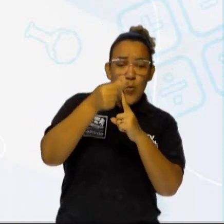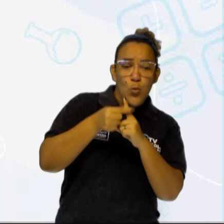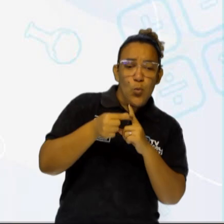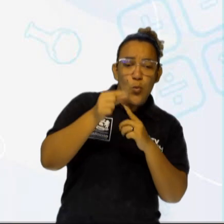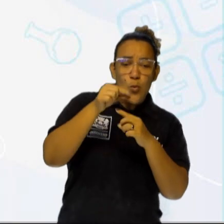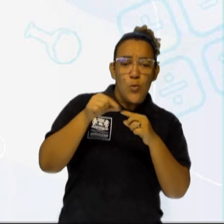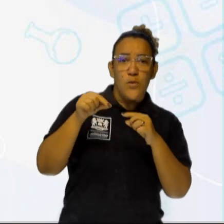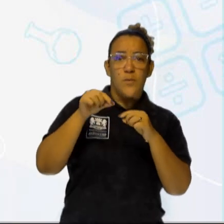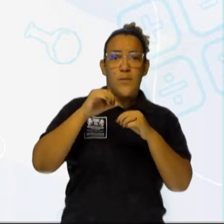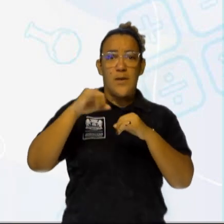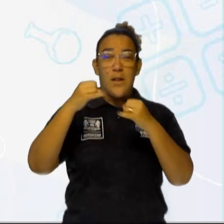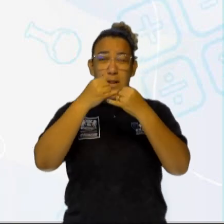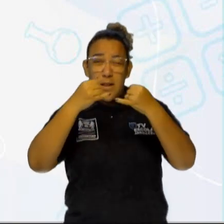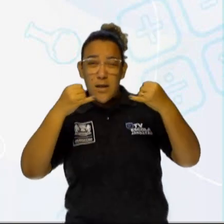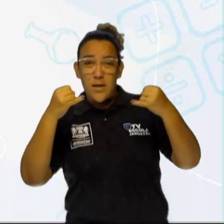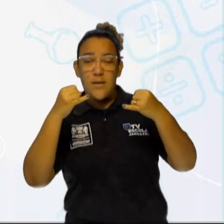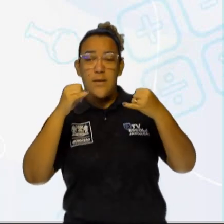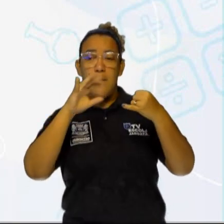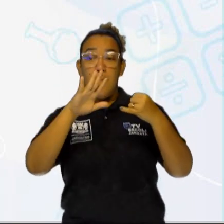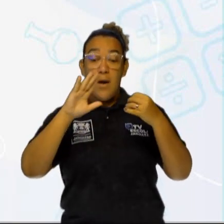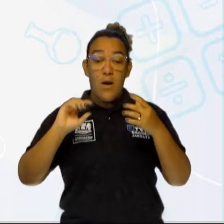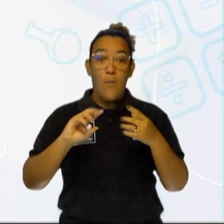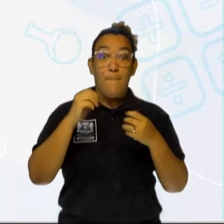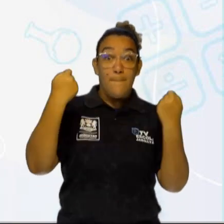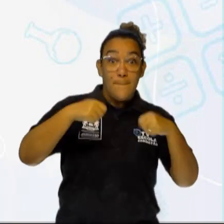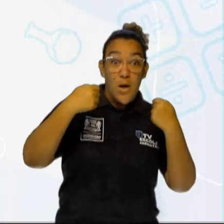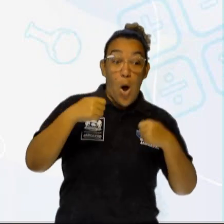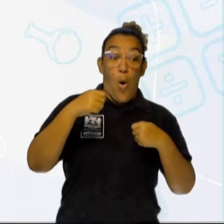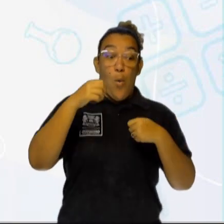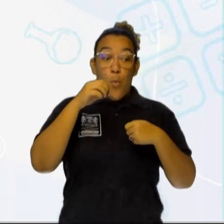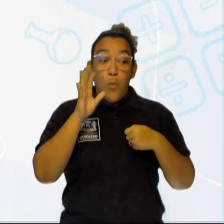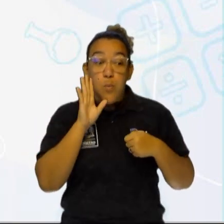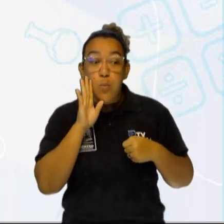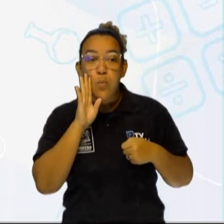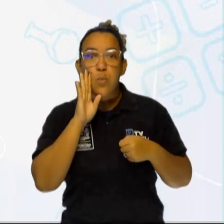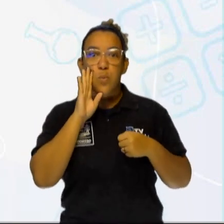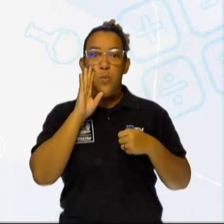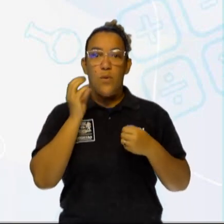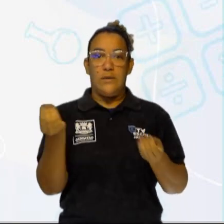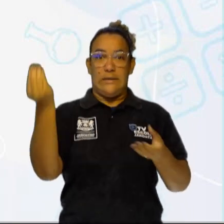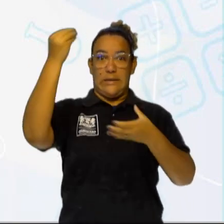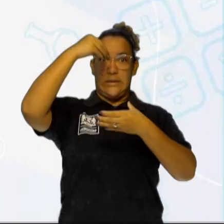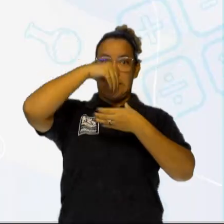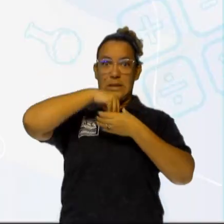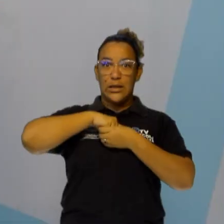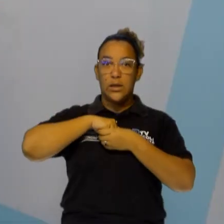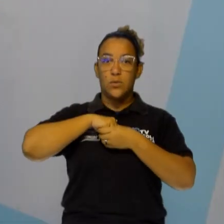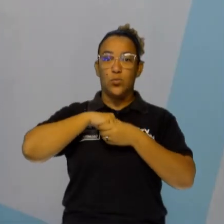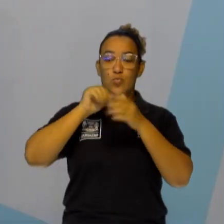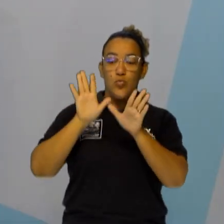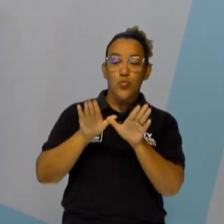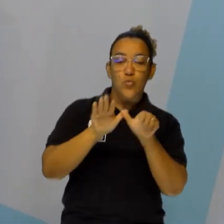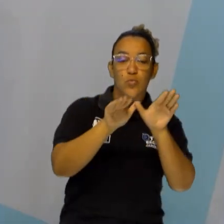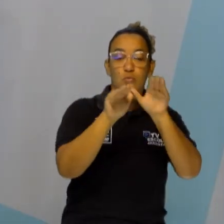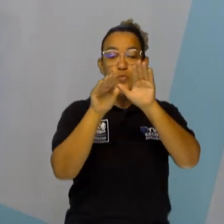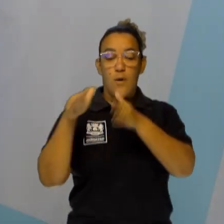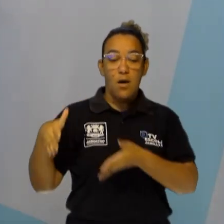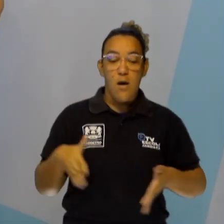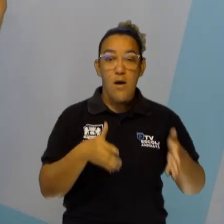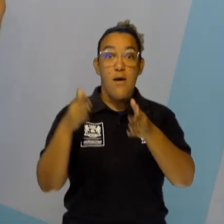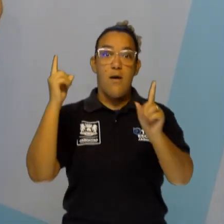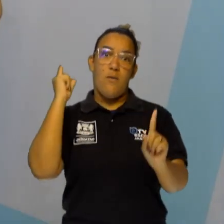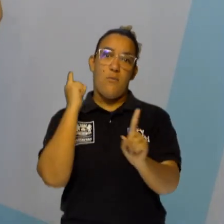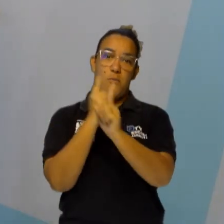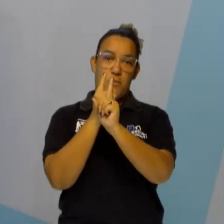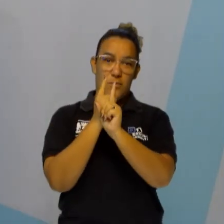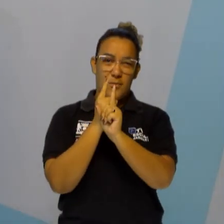densas. Para acordá-las, basta um sopro em sua alma, e como os pássaros, vão encontrar seu caminho. Bom,